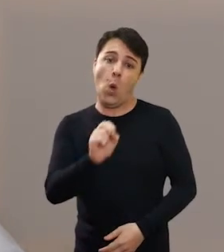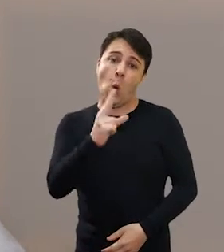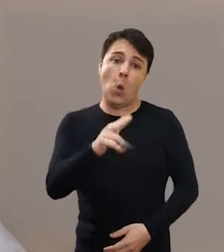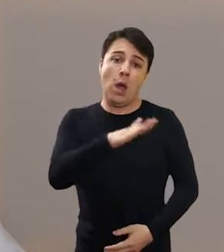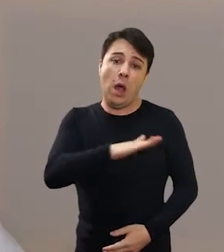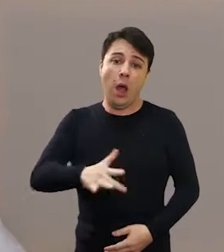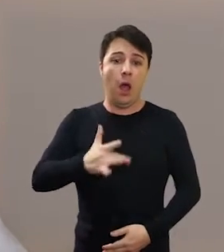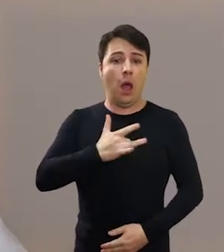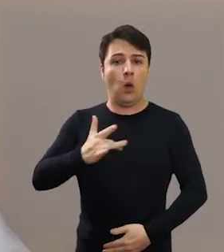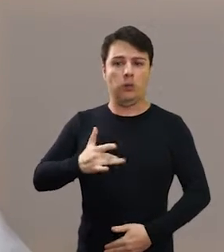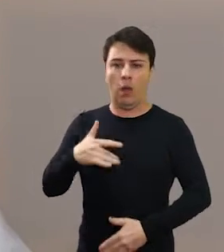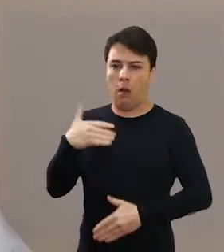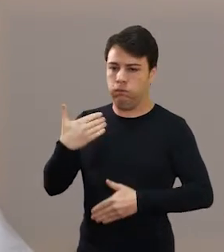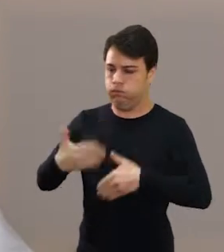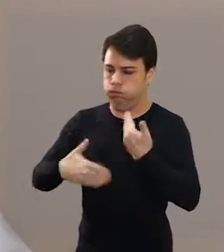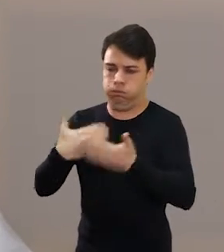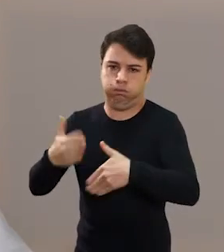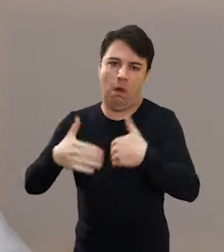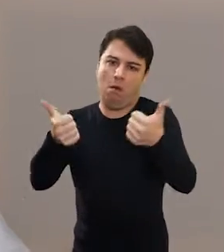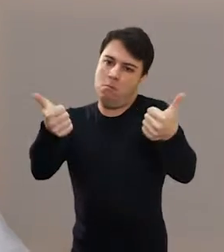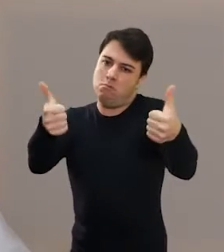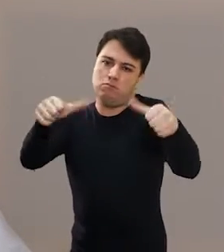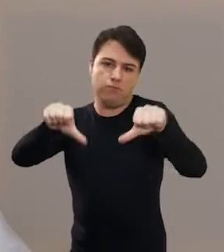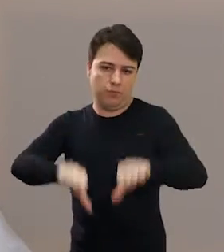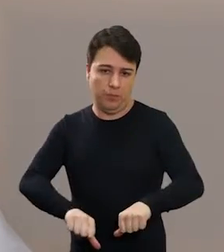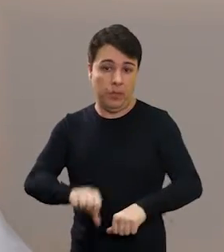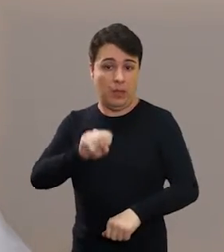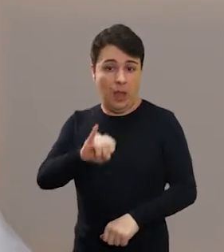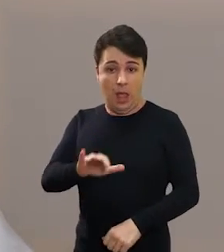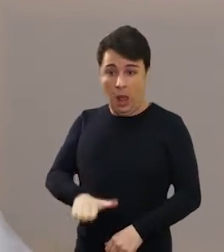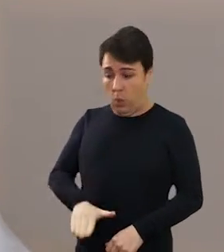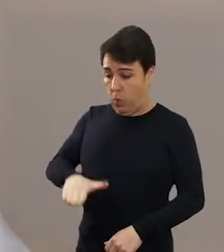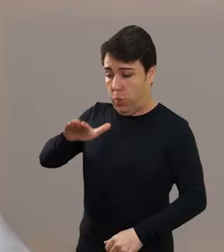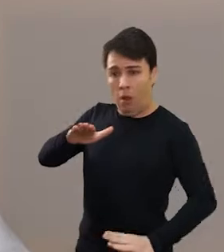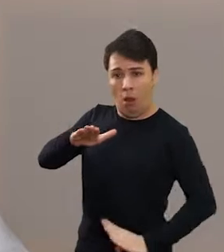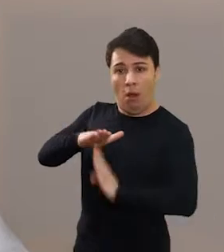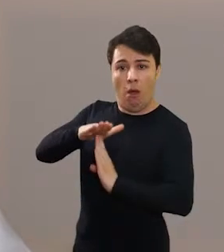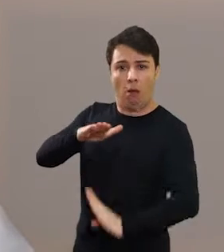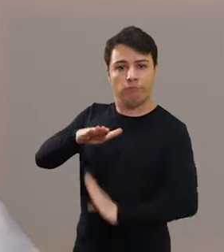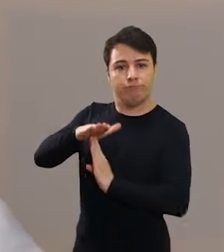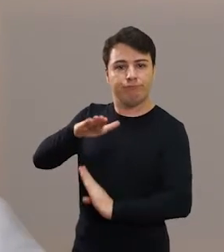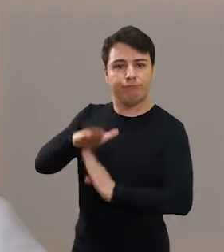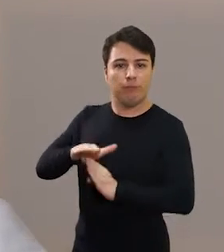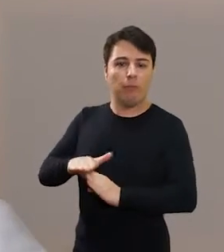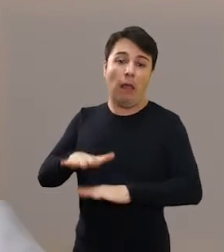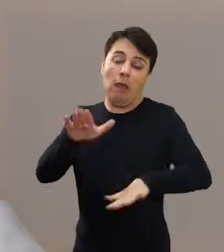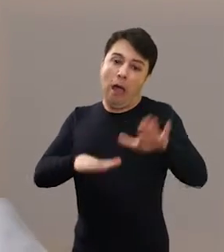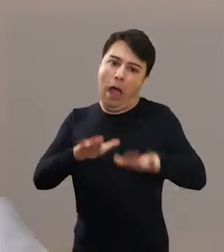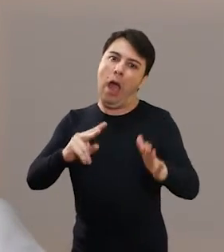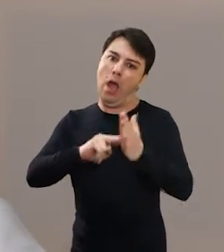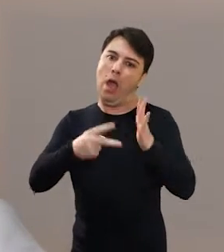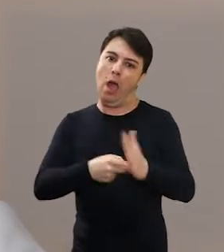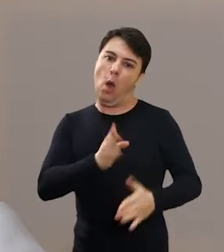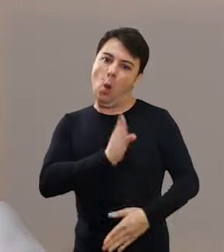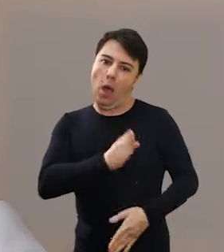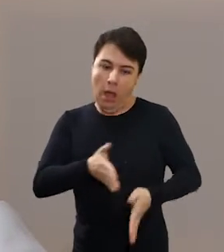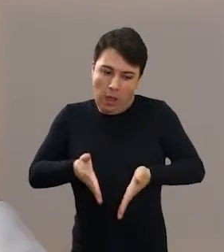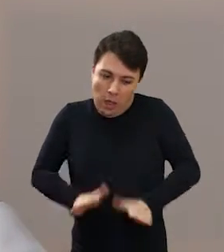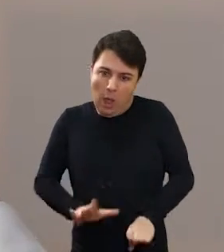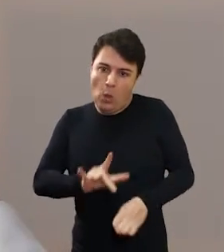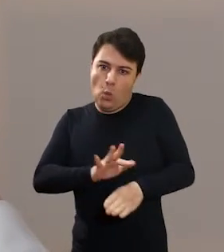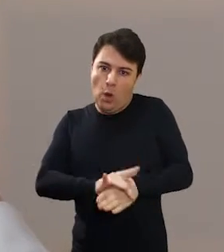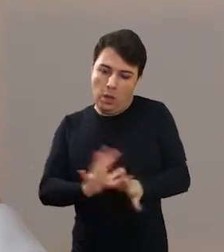de extremidades, desmaio em crianças mais velhas e uma criança que não se desenvolve adequadamente, uma criança, por exemplo, que não